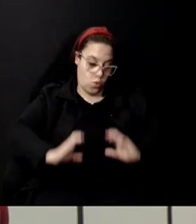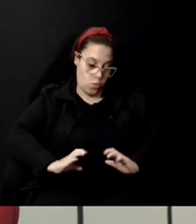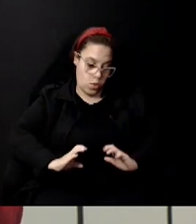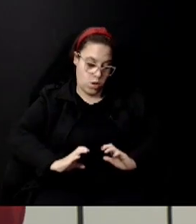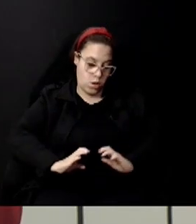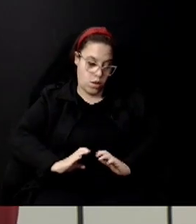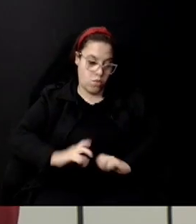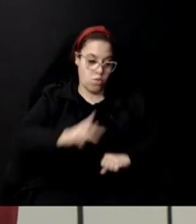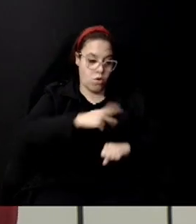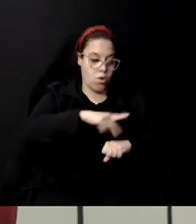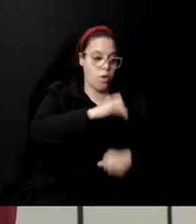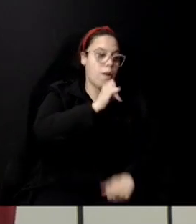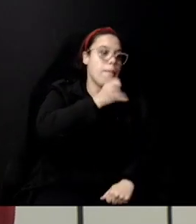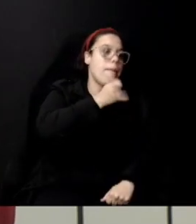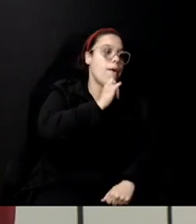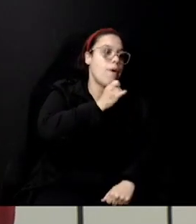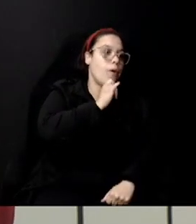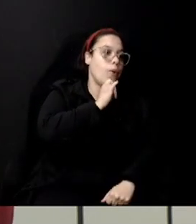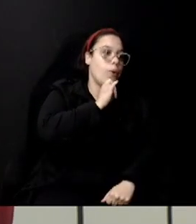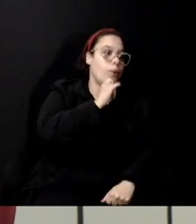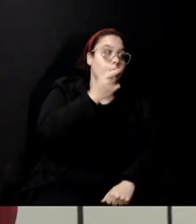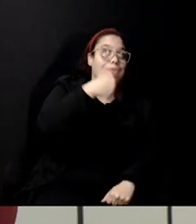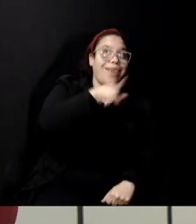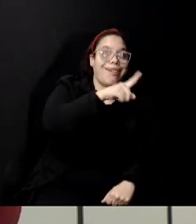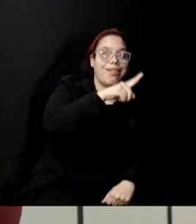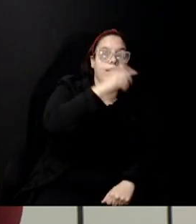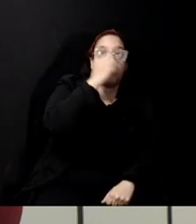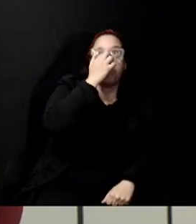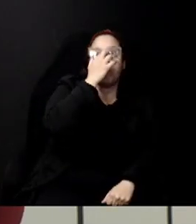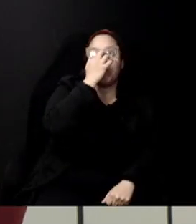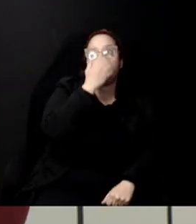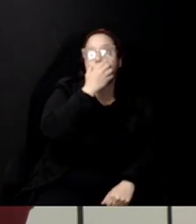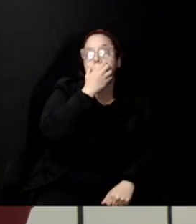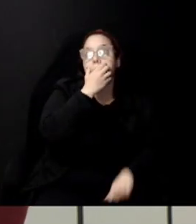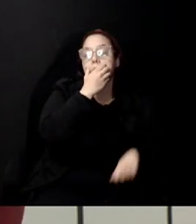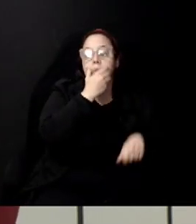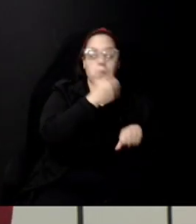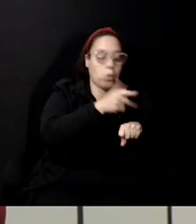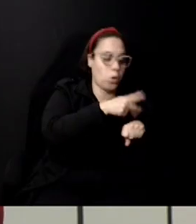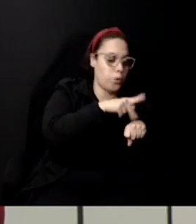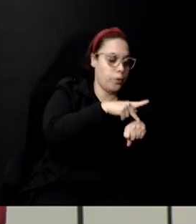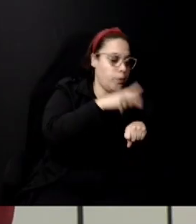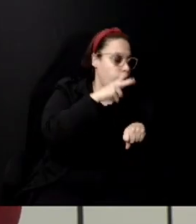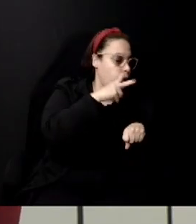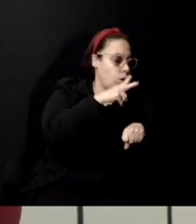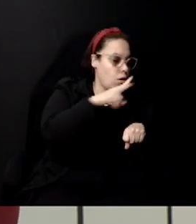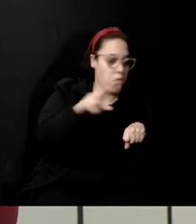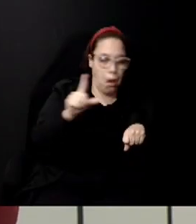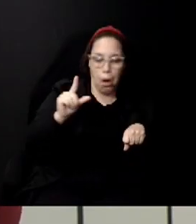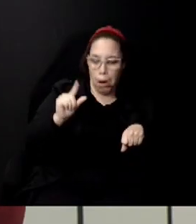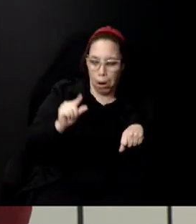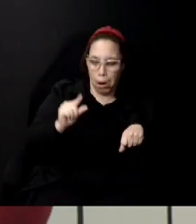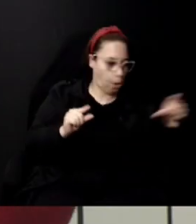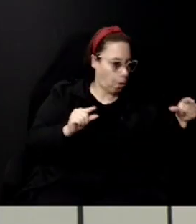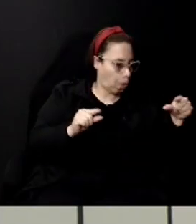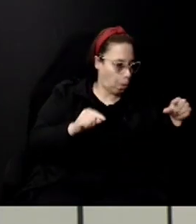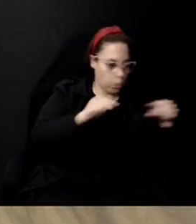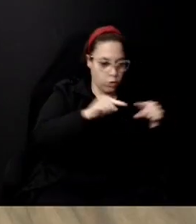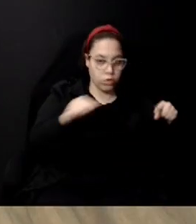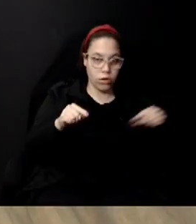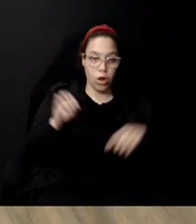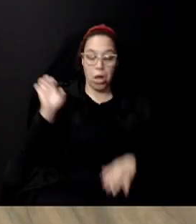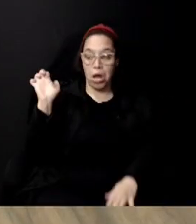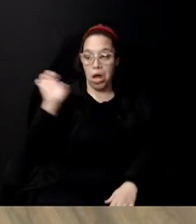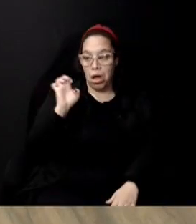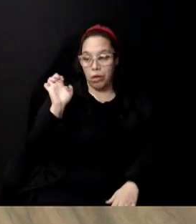exemplo, aqueles países que olham para algumas minorias homossexuais de uma